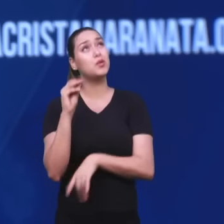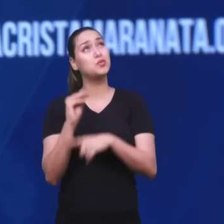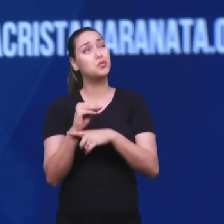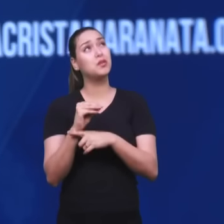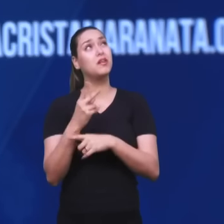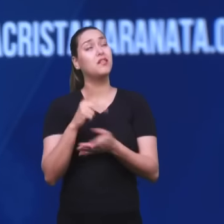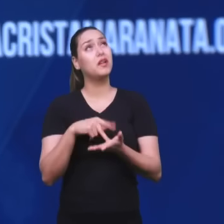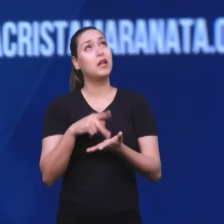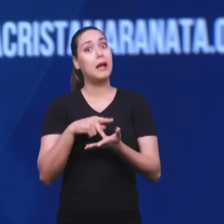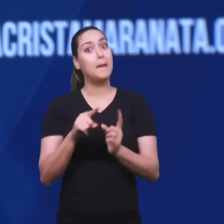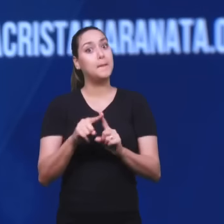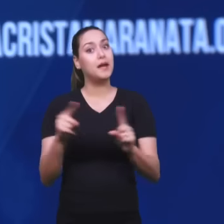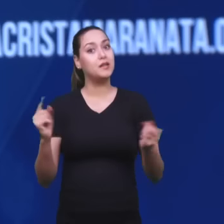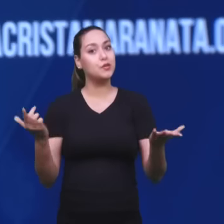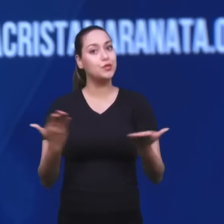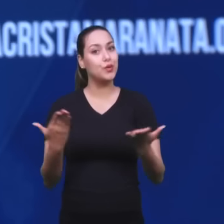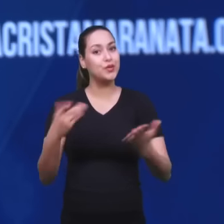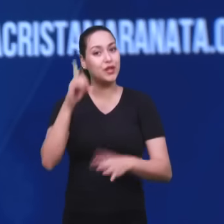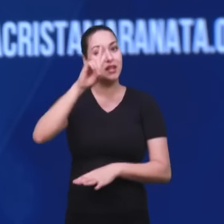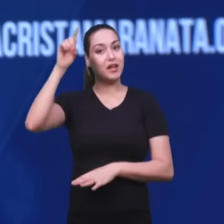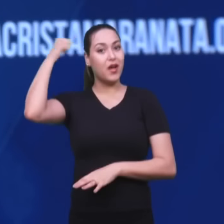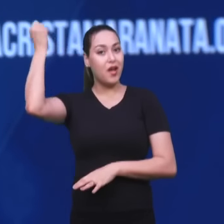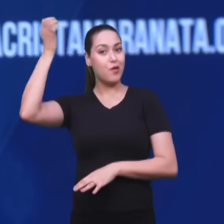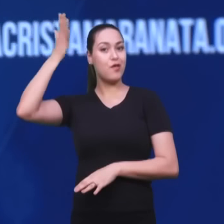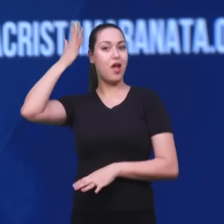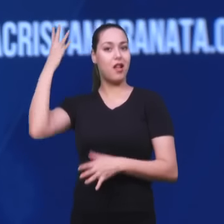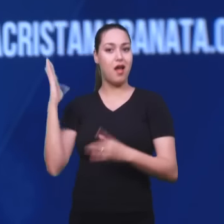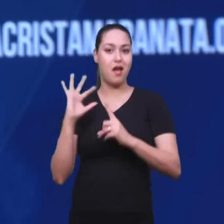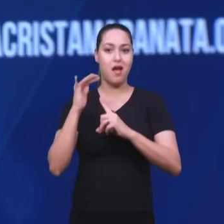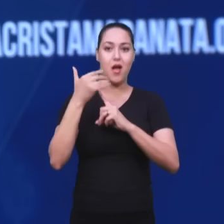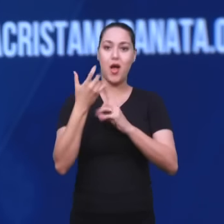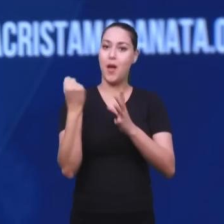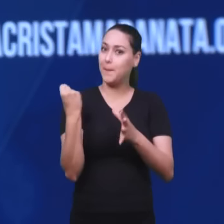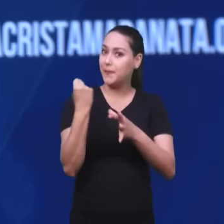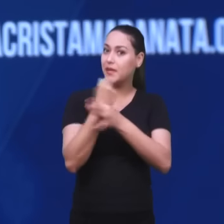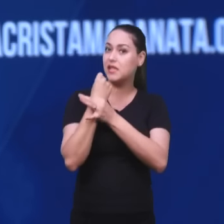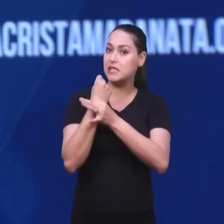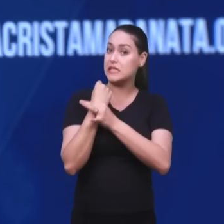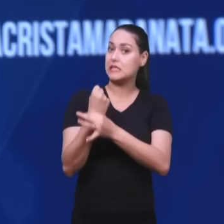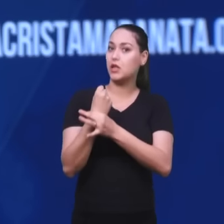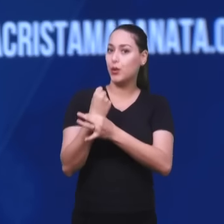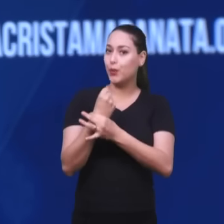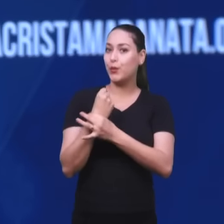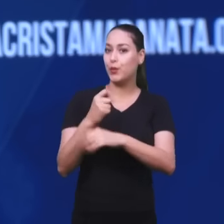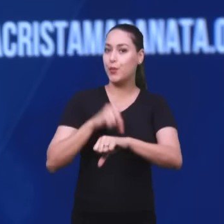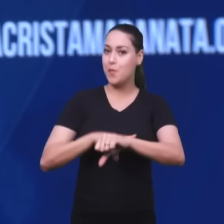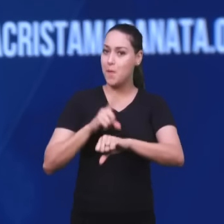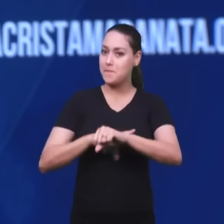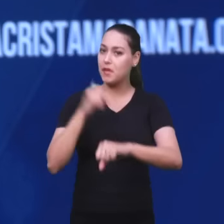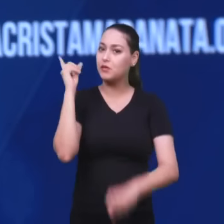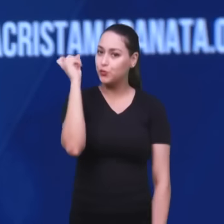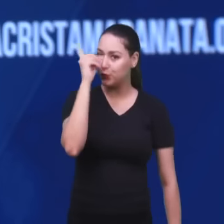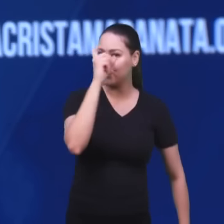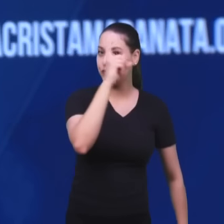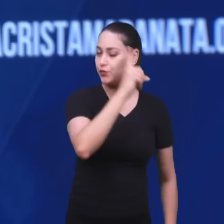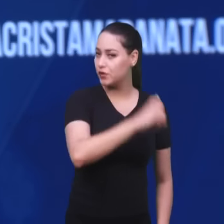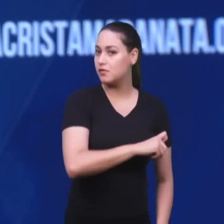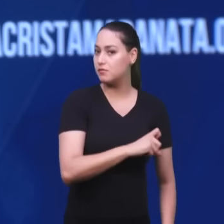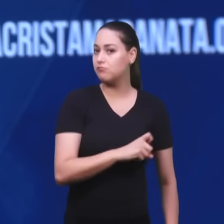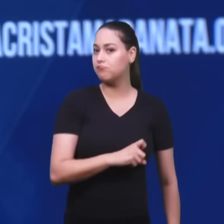Como um abrigo Seguro Nos dias Da tempestade Nos dias Da adversidade Quando os